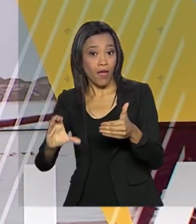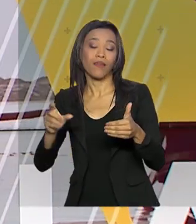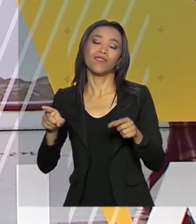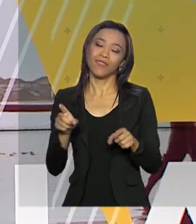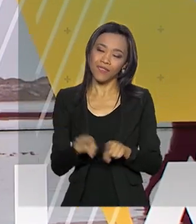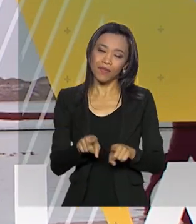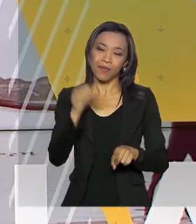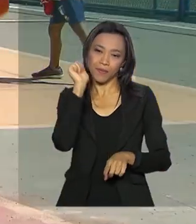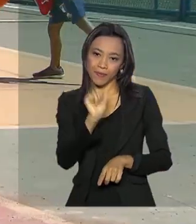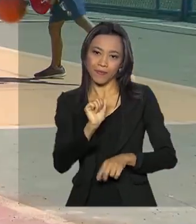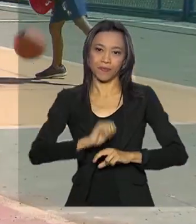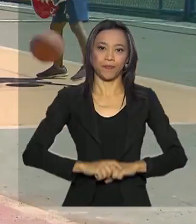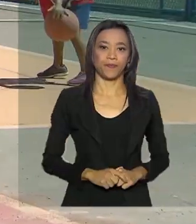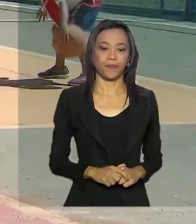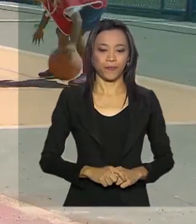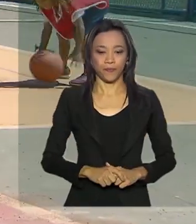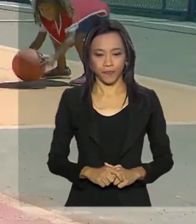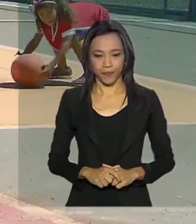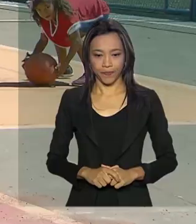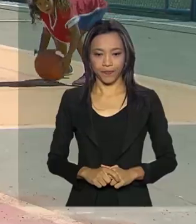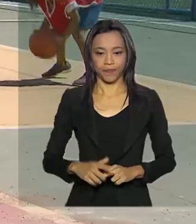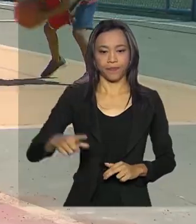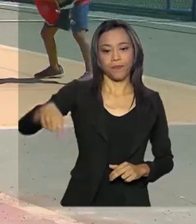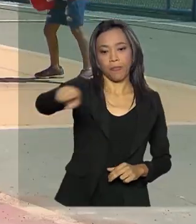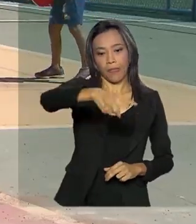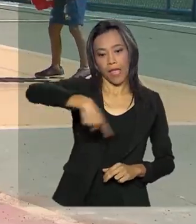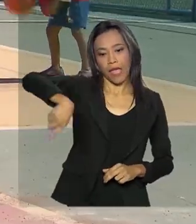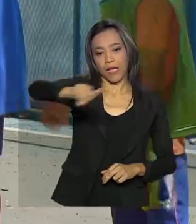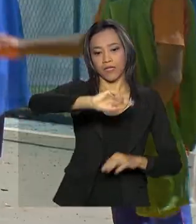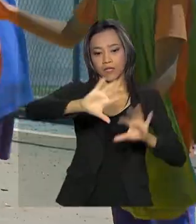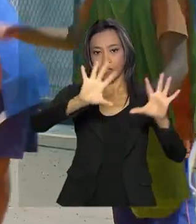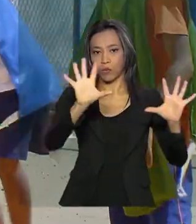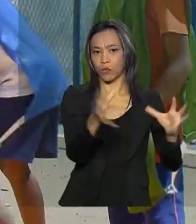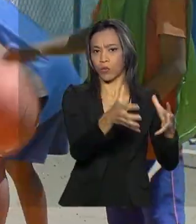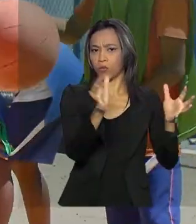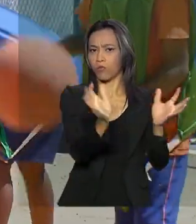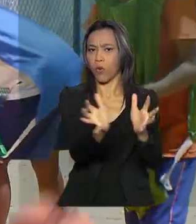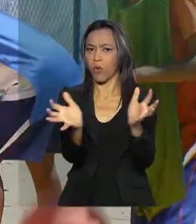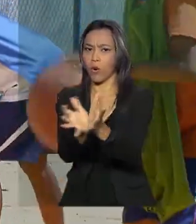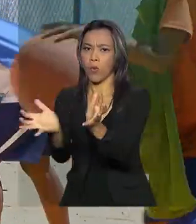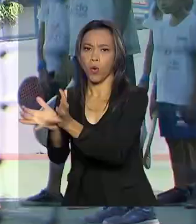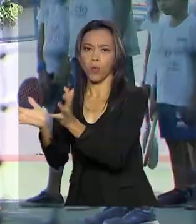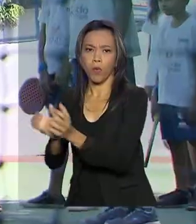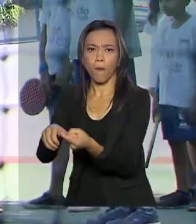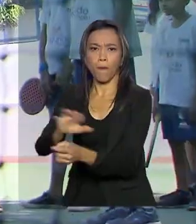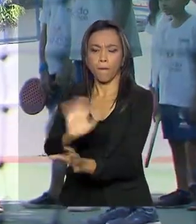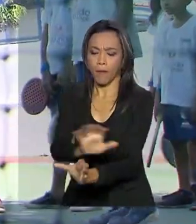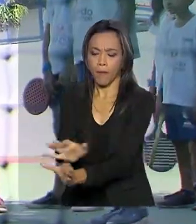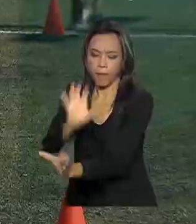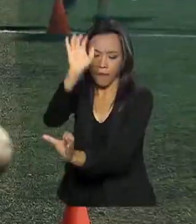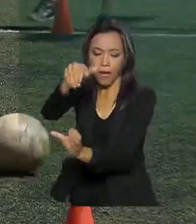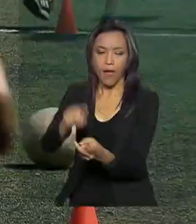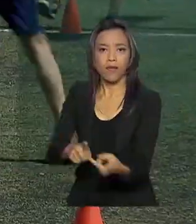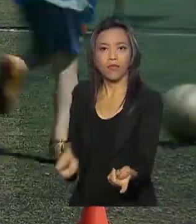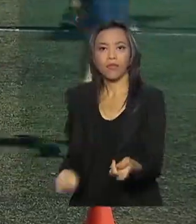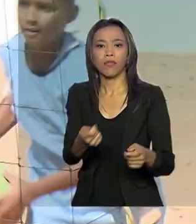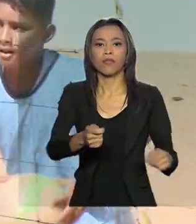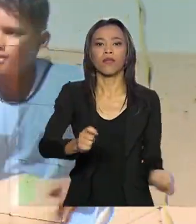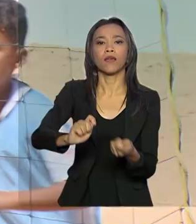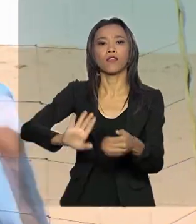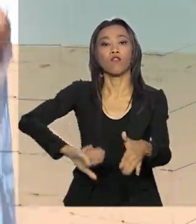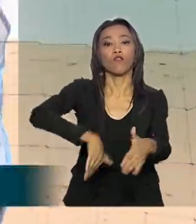mulher as modalidades aqui são muitas basquete tênis futebol